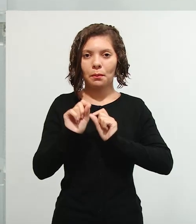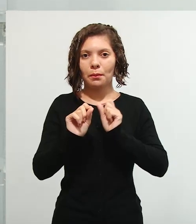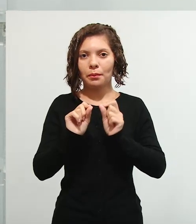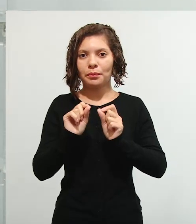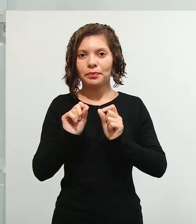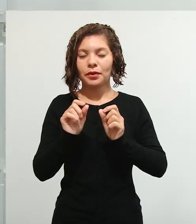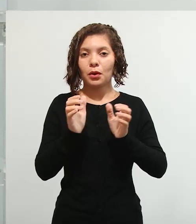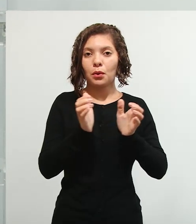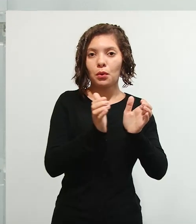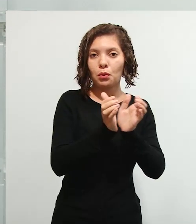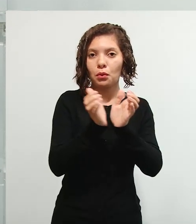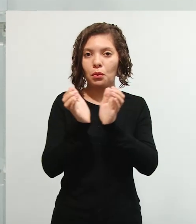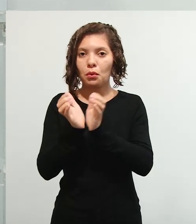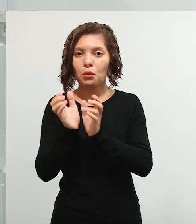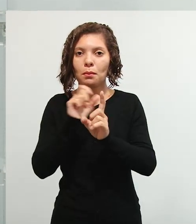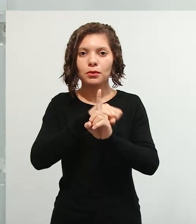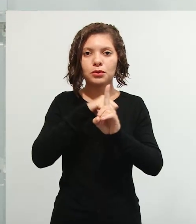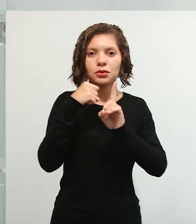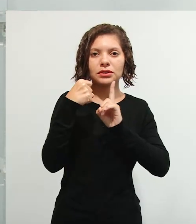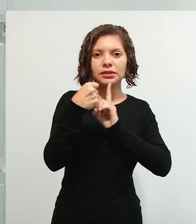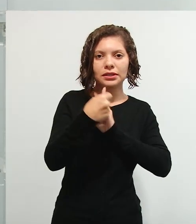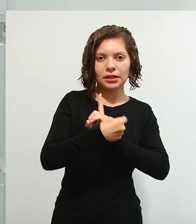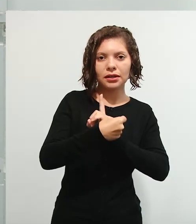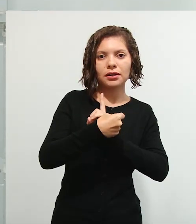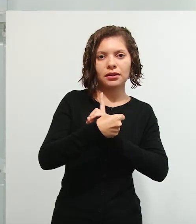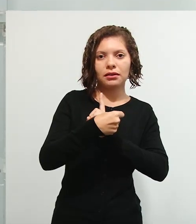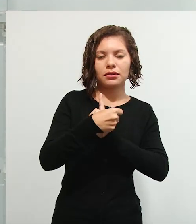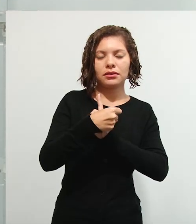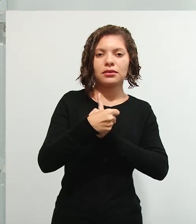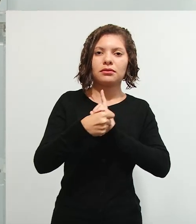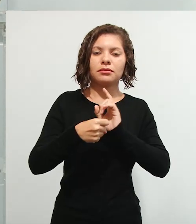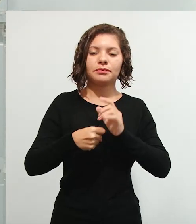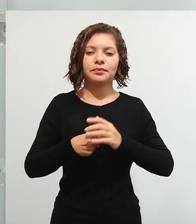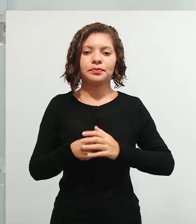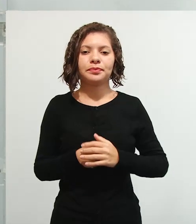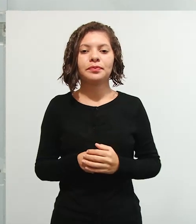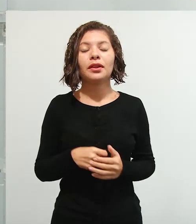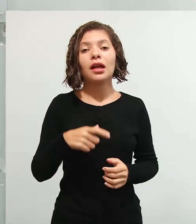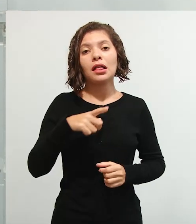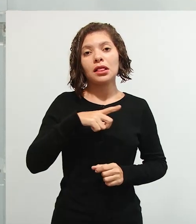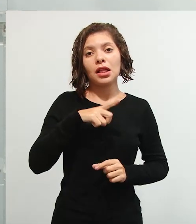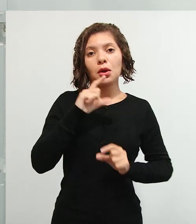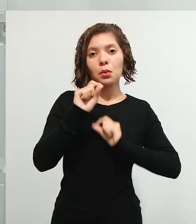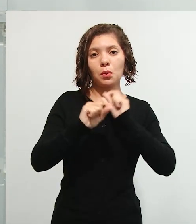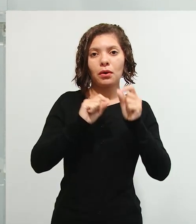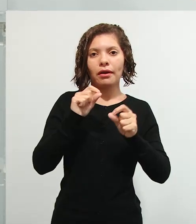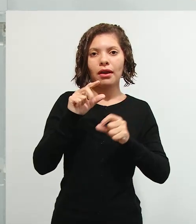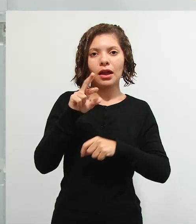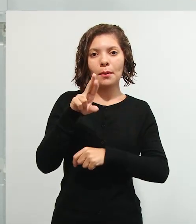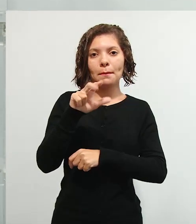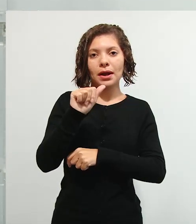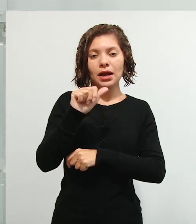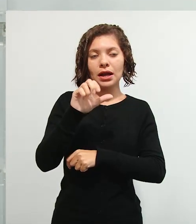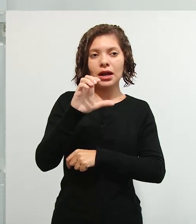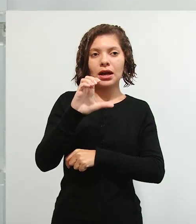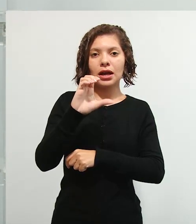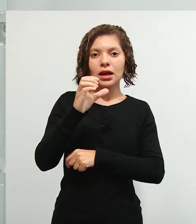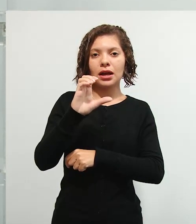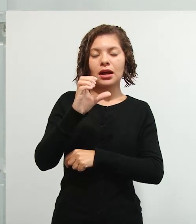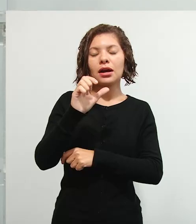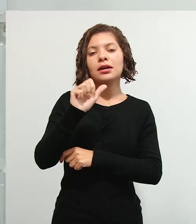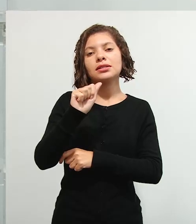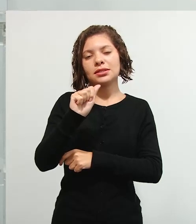que os grupos sociais não sejam classificados a partir de uma pertença racial, de uma